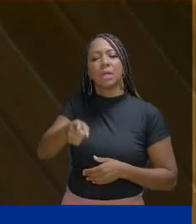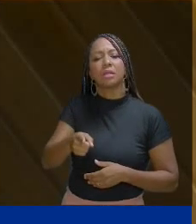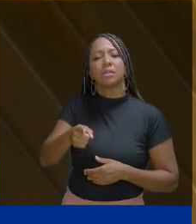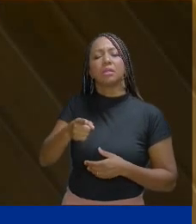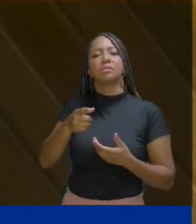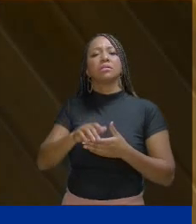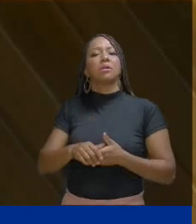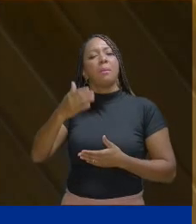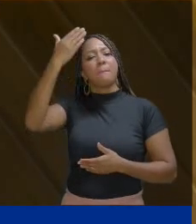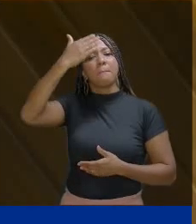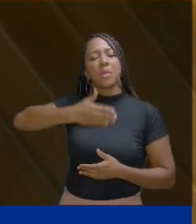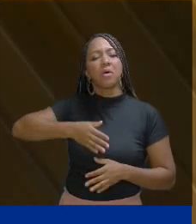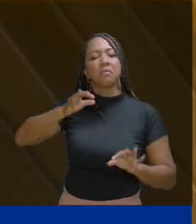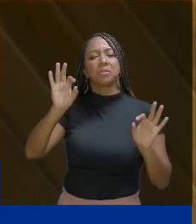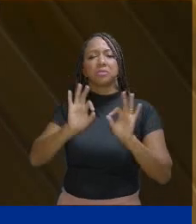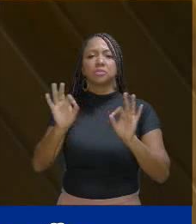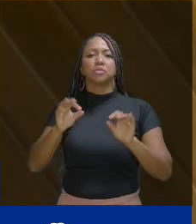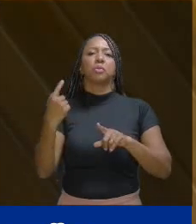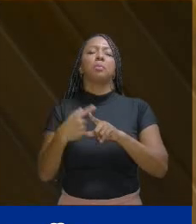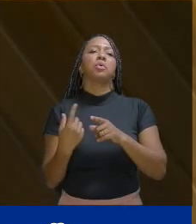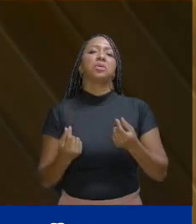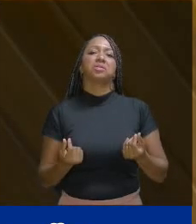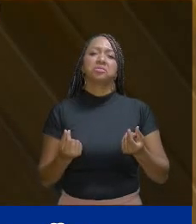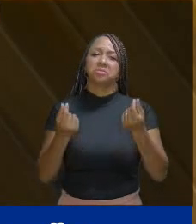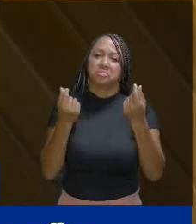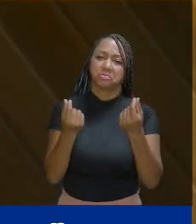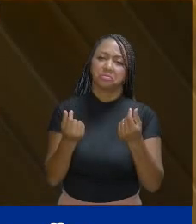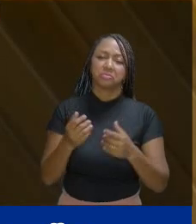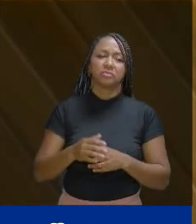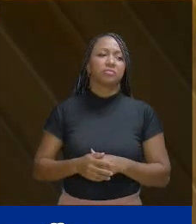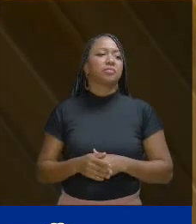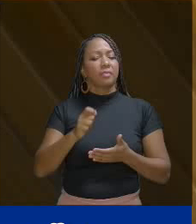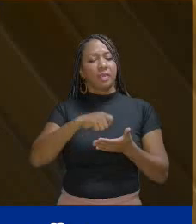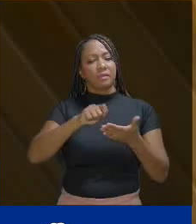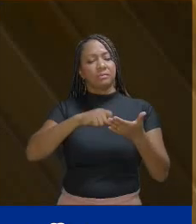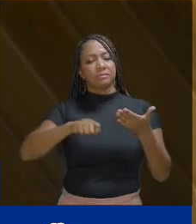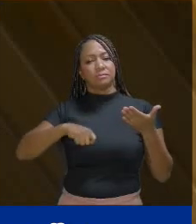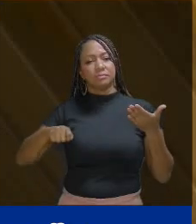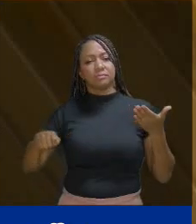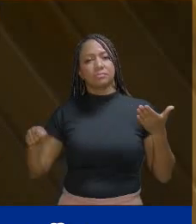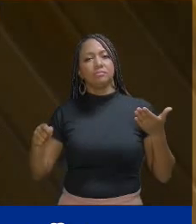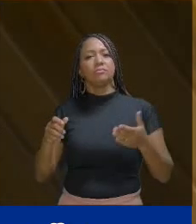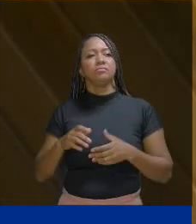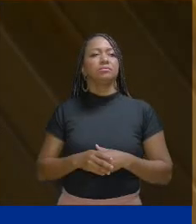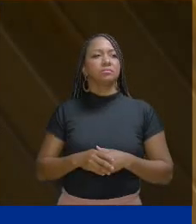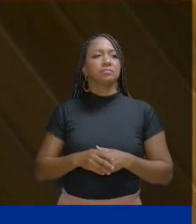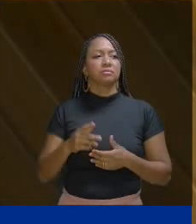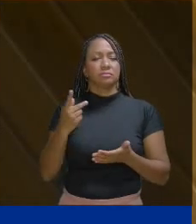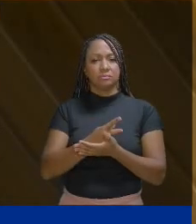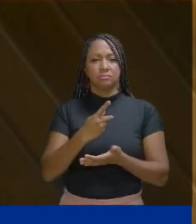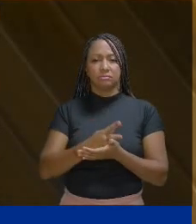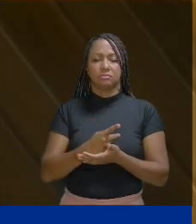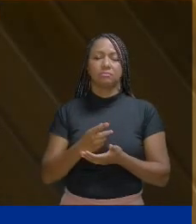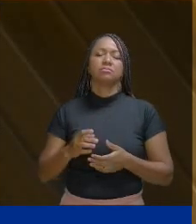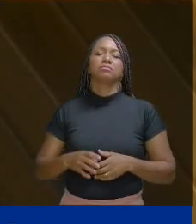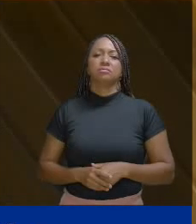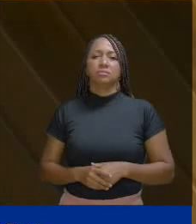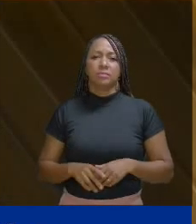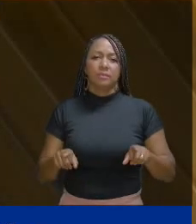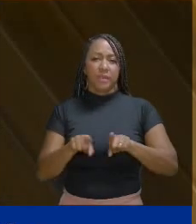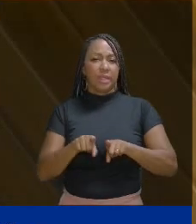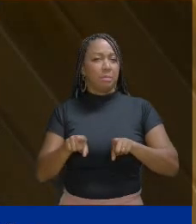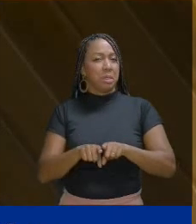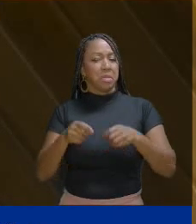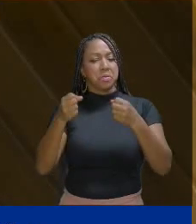e que não há comprovação de que os valores mencionados nas anotações se referem a transações ilícitas.